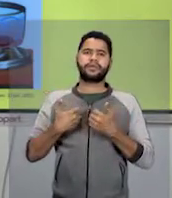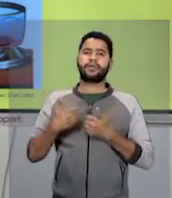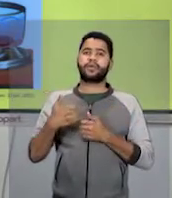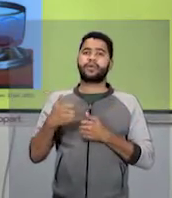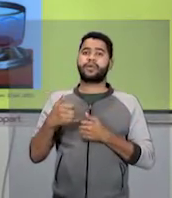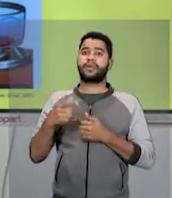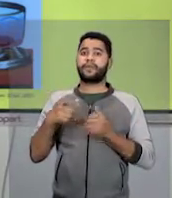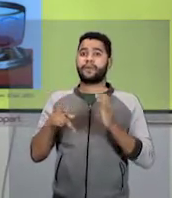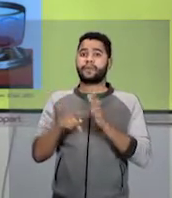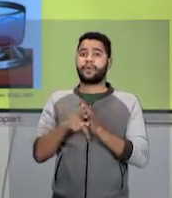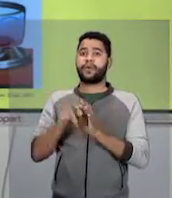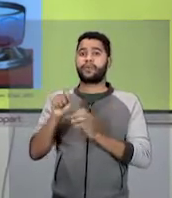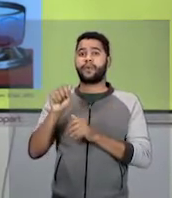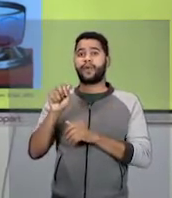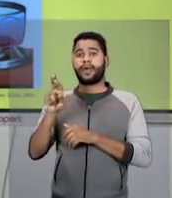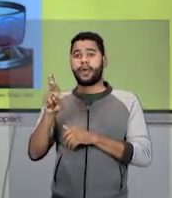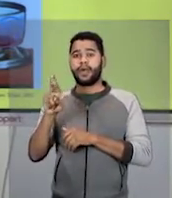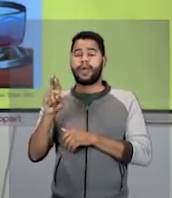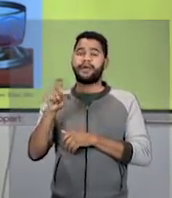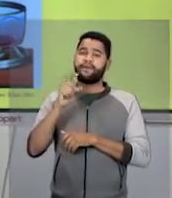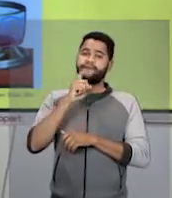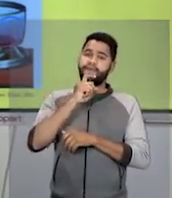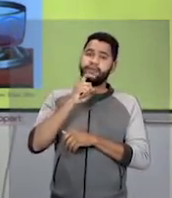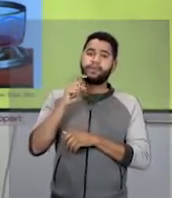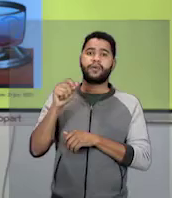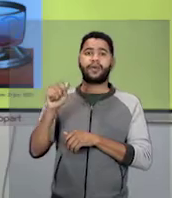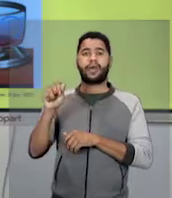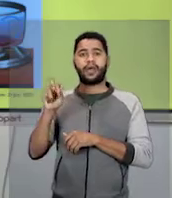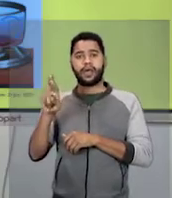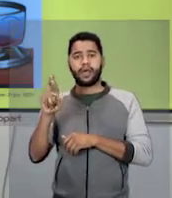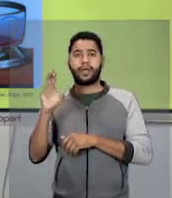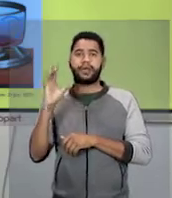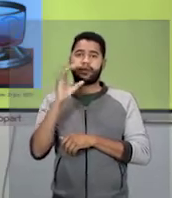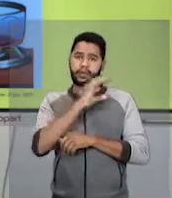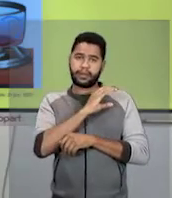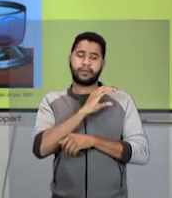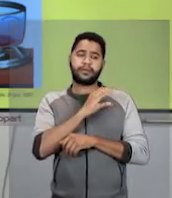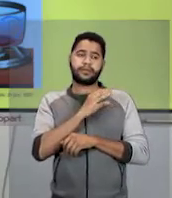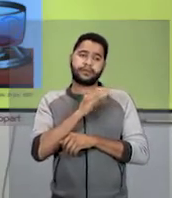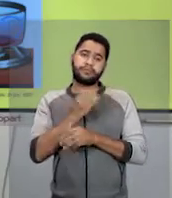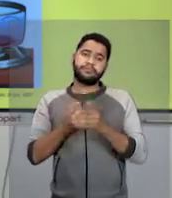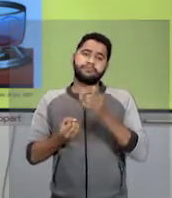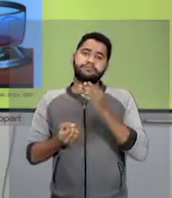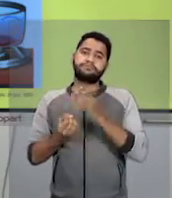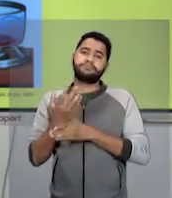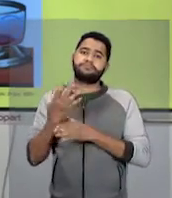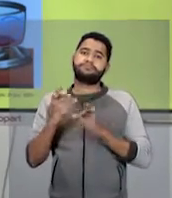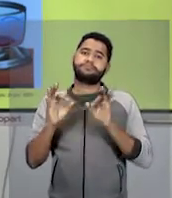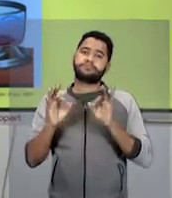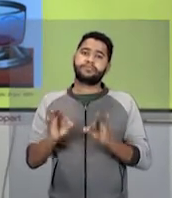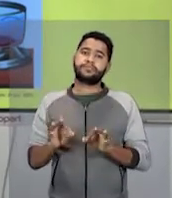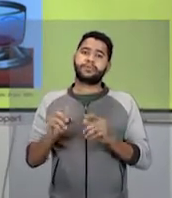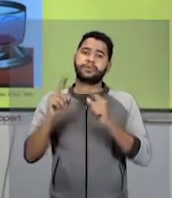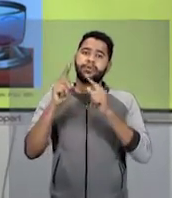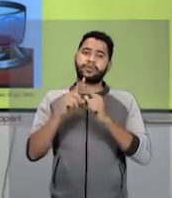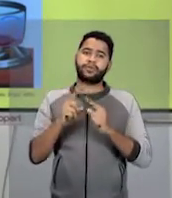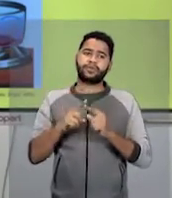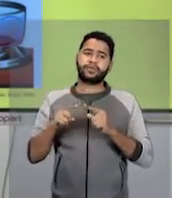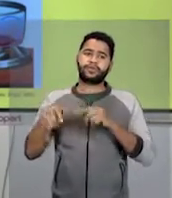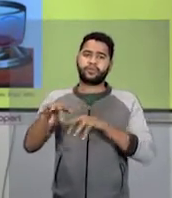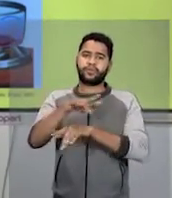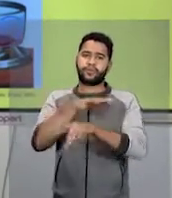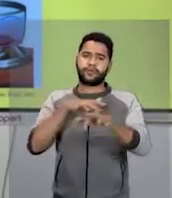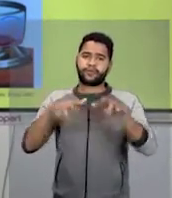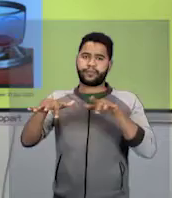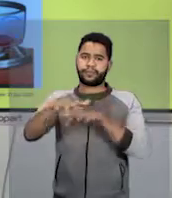ar fria, correntes de ar quente. Então, e elas são formadas exatamente por este tipo de